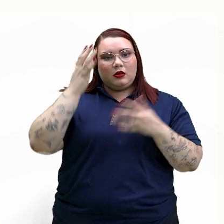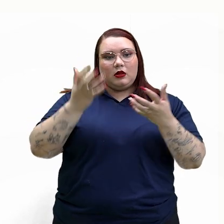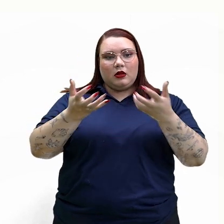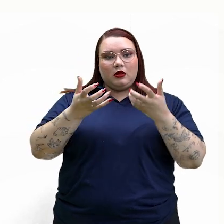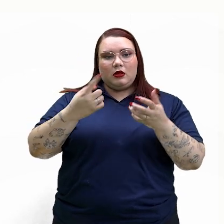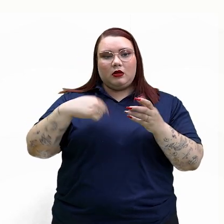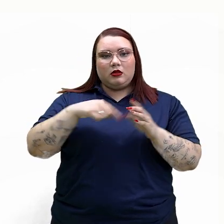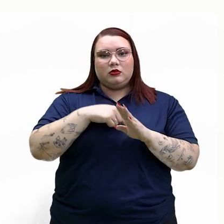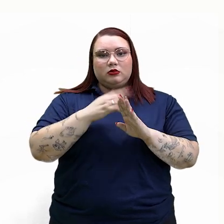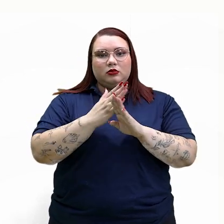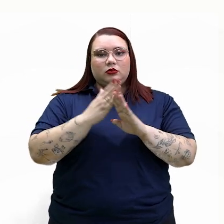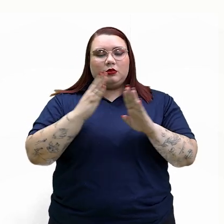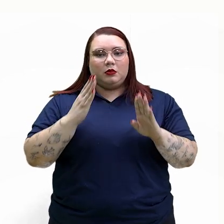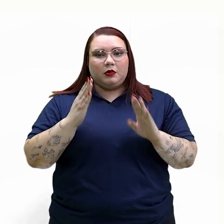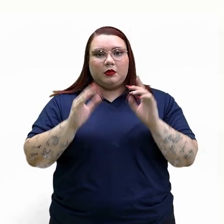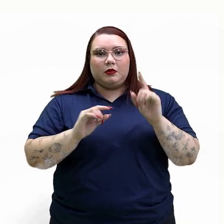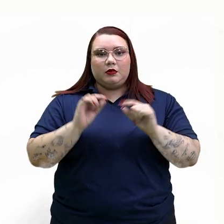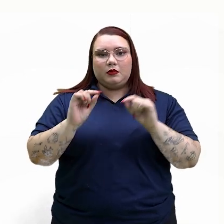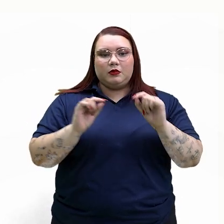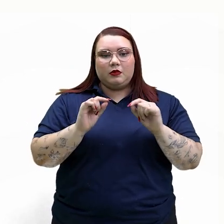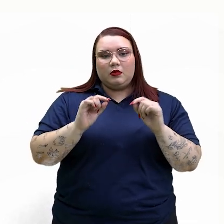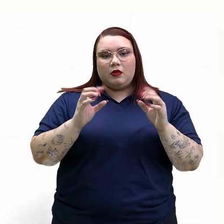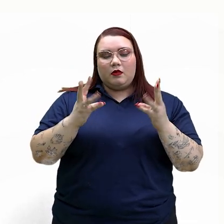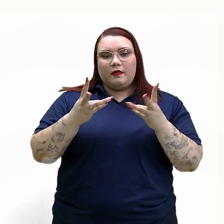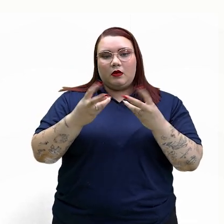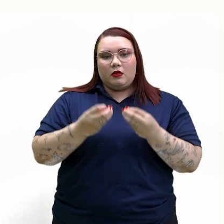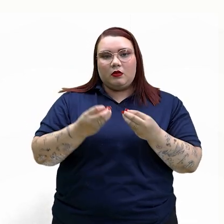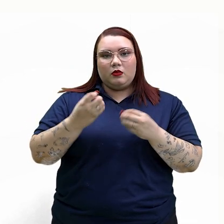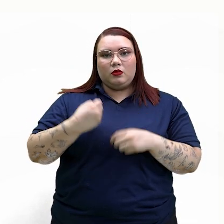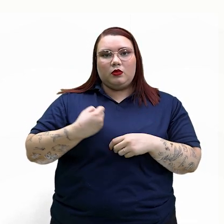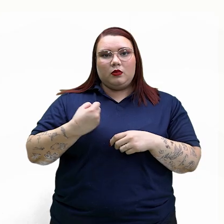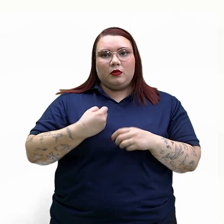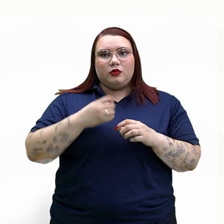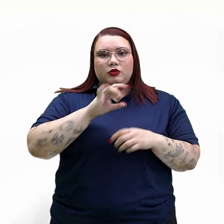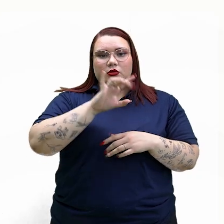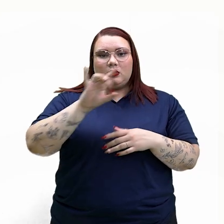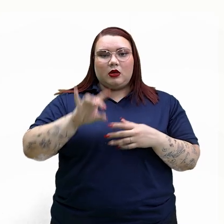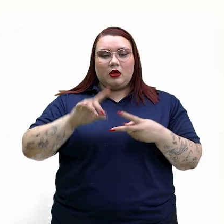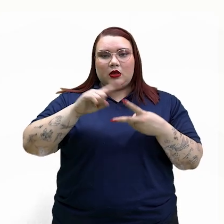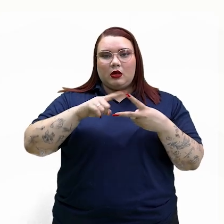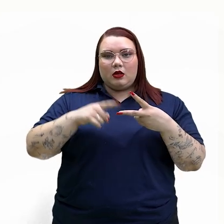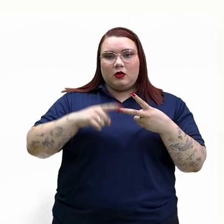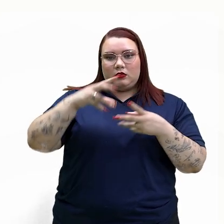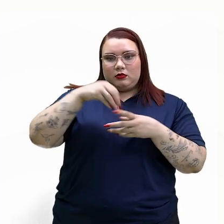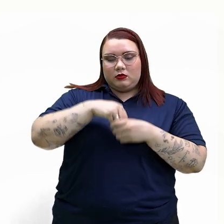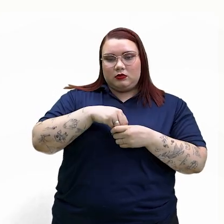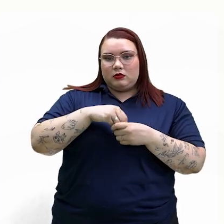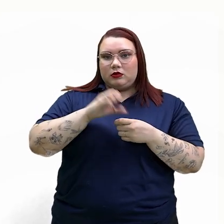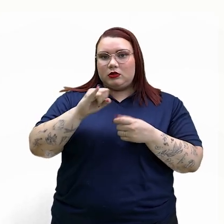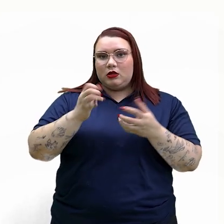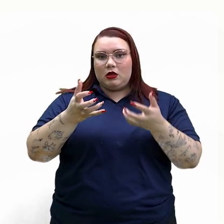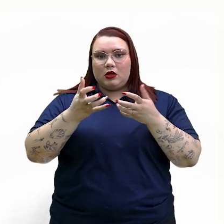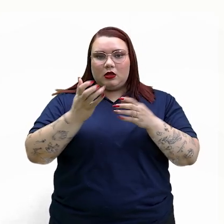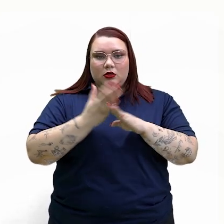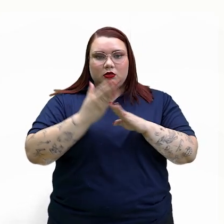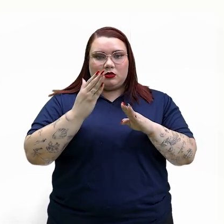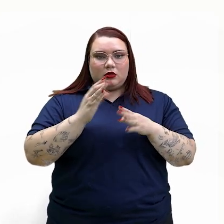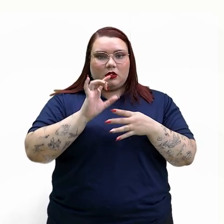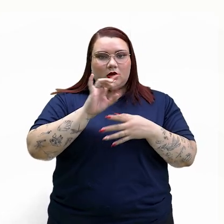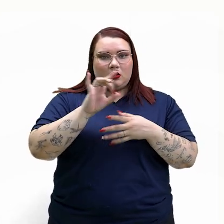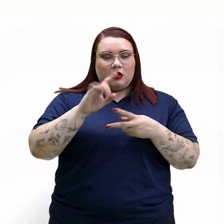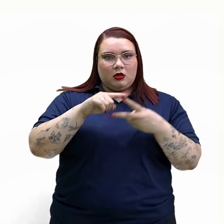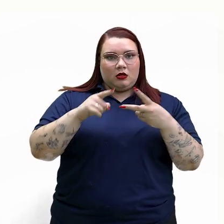gente determine o valor de cada ângulo interno. Se ele quer que a gente determine o valor de cada